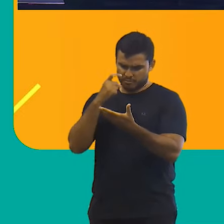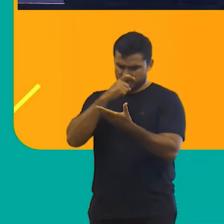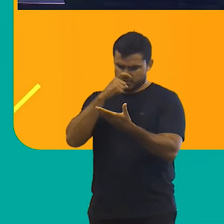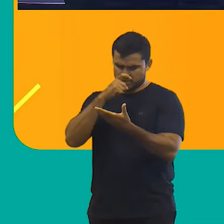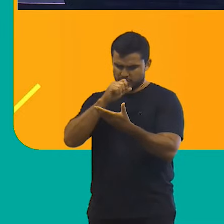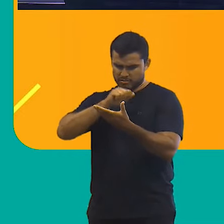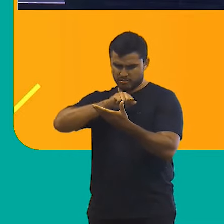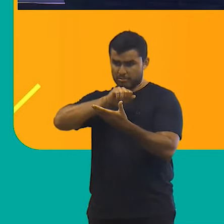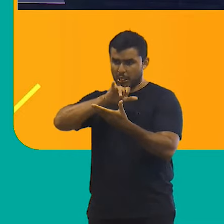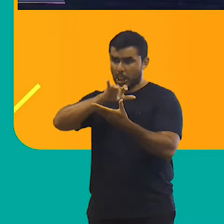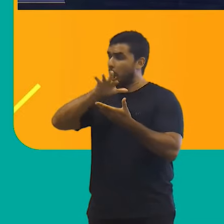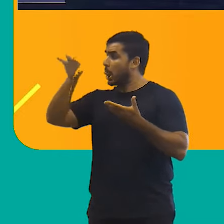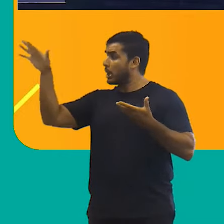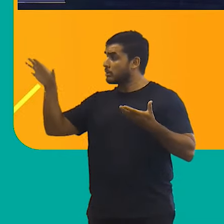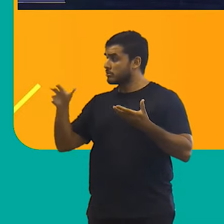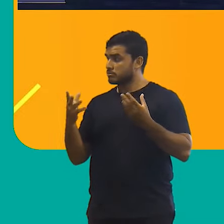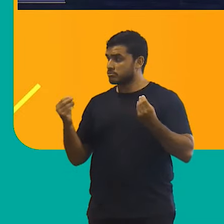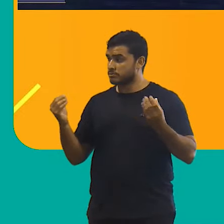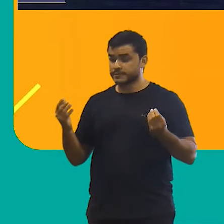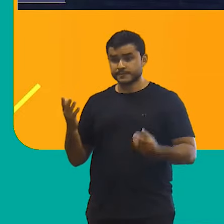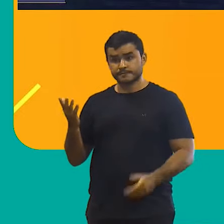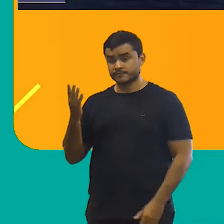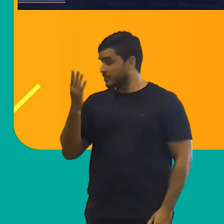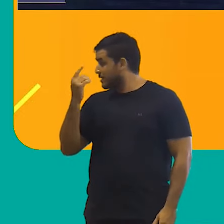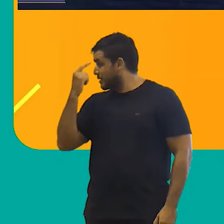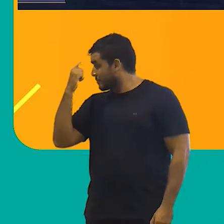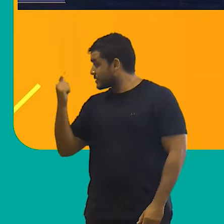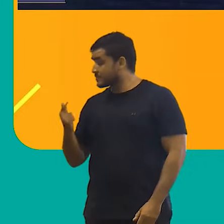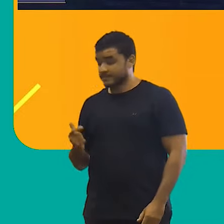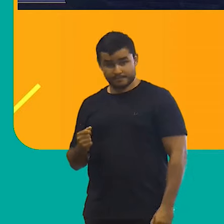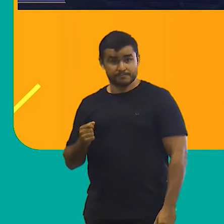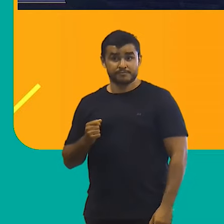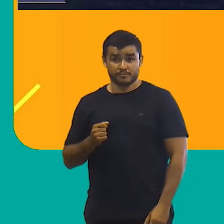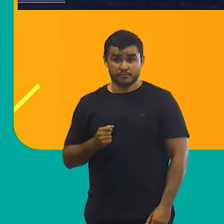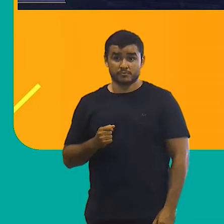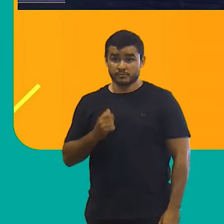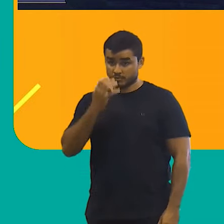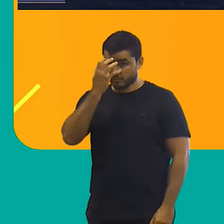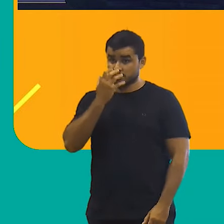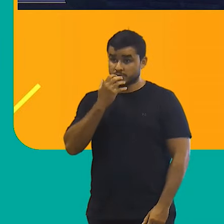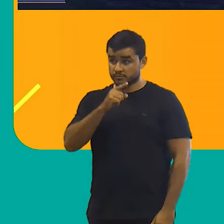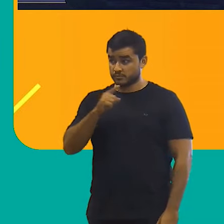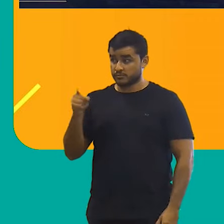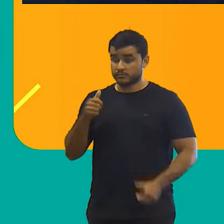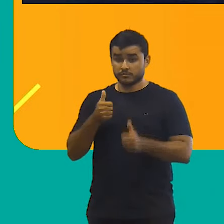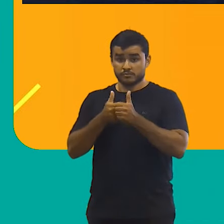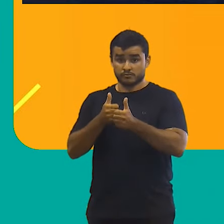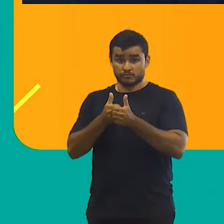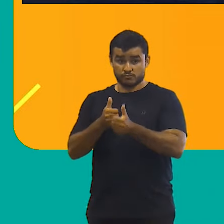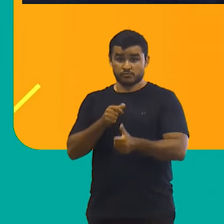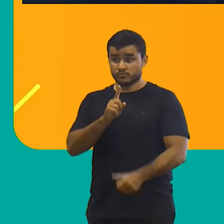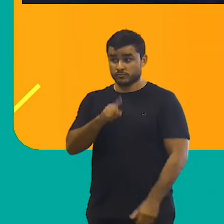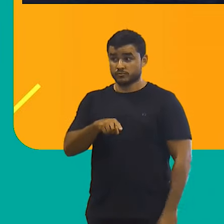Mano, quer um negócio legal? Siga Ciência Todo Dia, do Pedim.